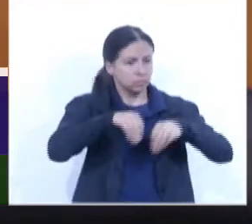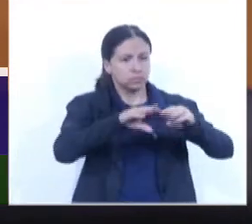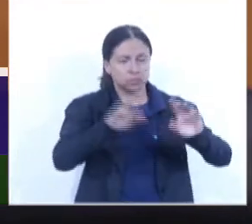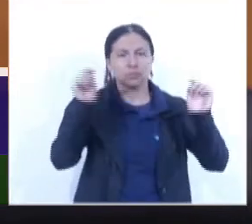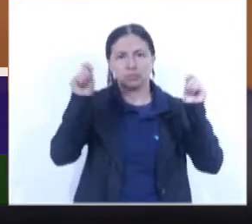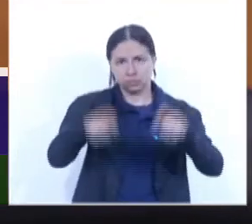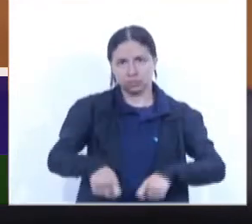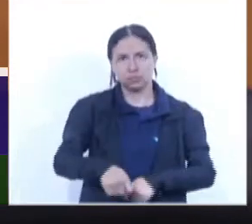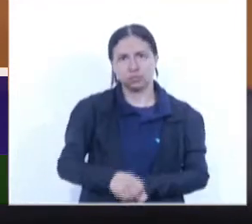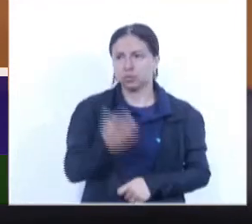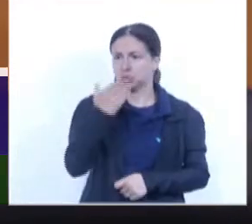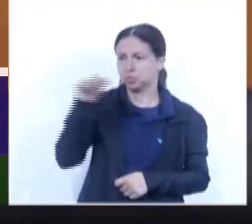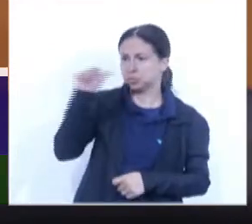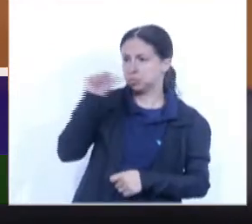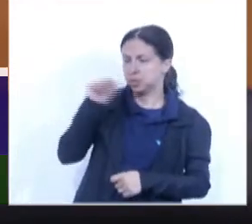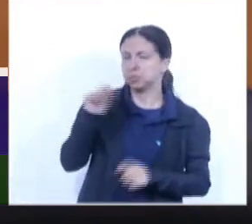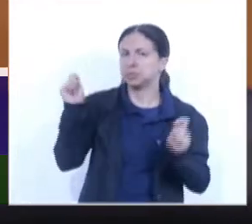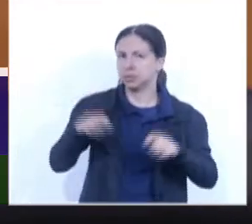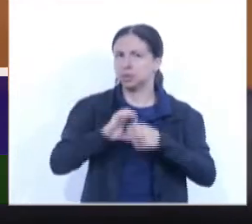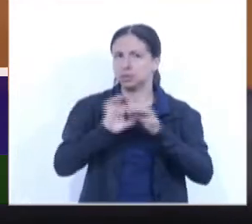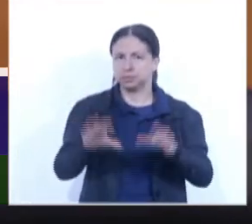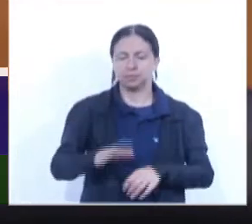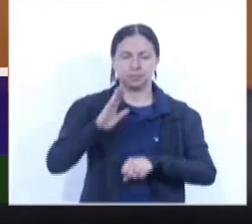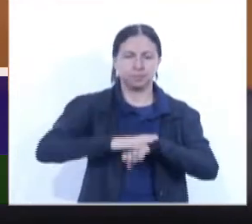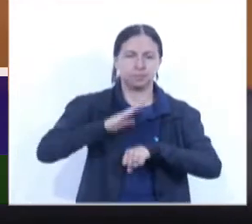autor Vereador Dudu